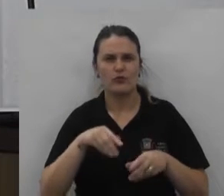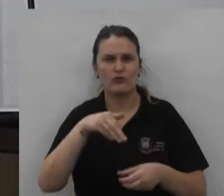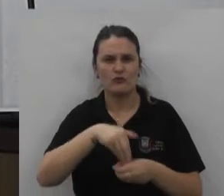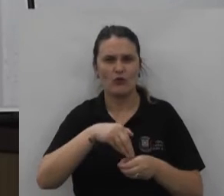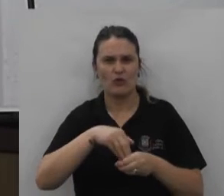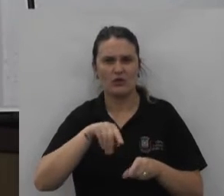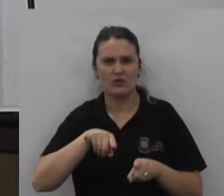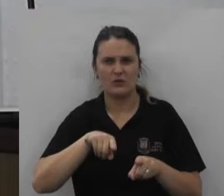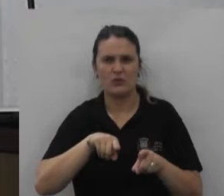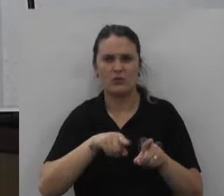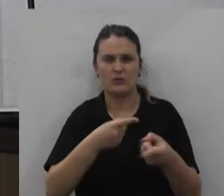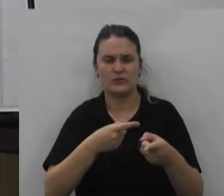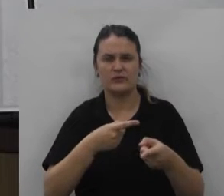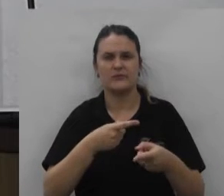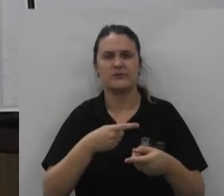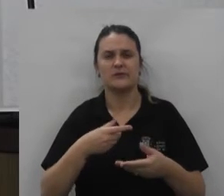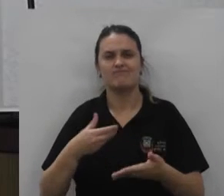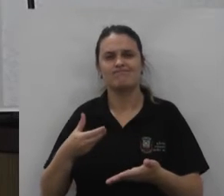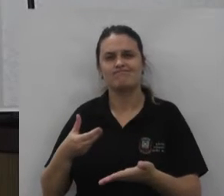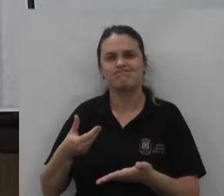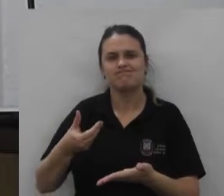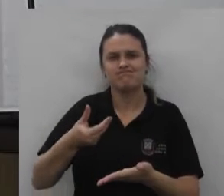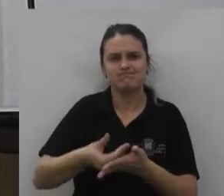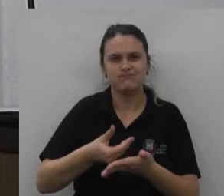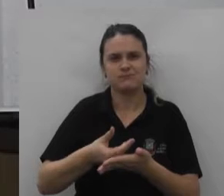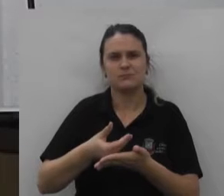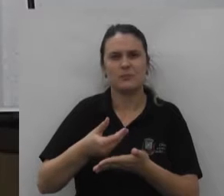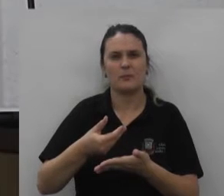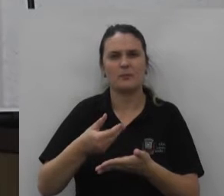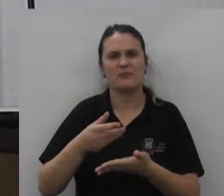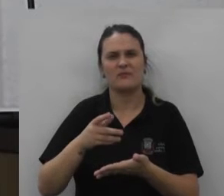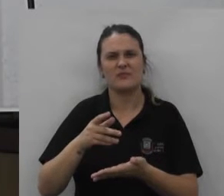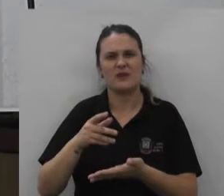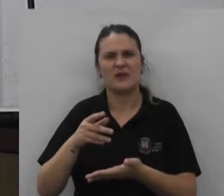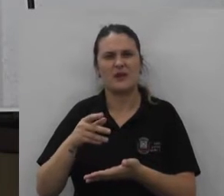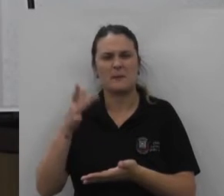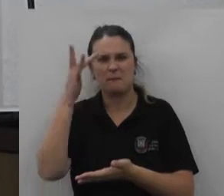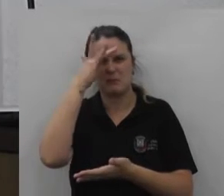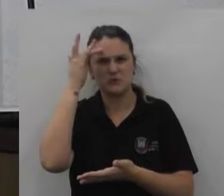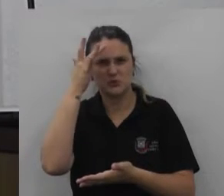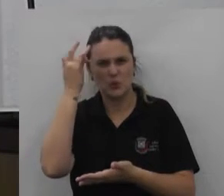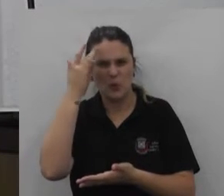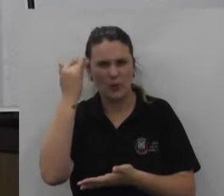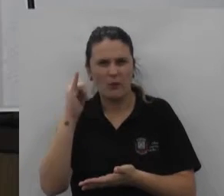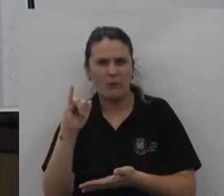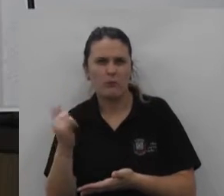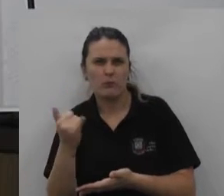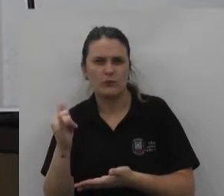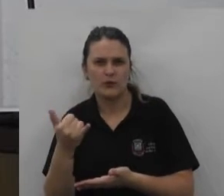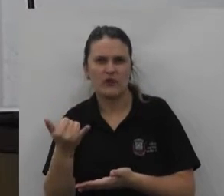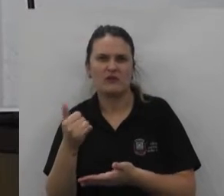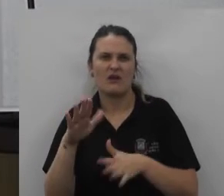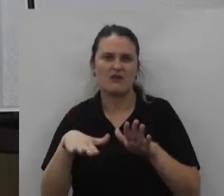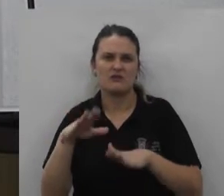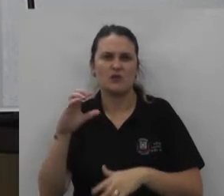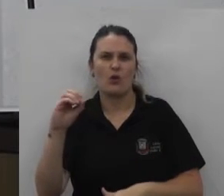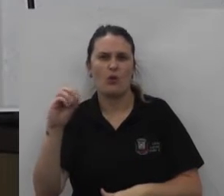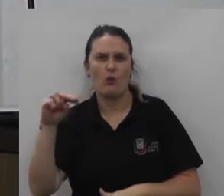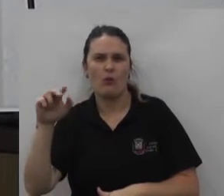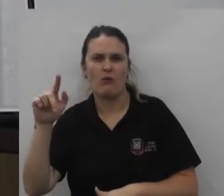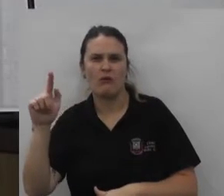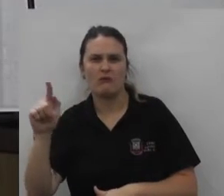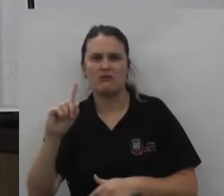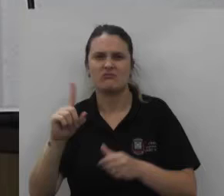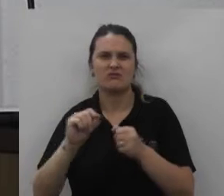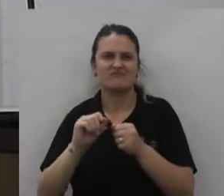votou contra também o repasse de verbas para verdadeiros parasitas, que são muitas ONGs, que